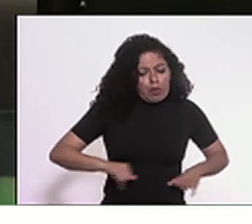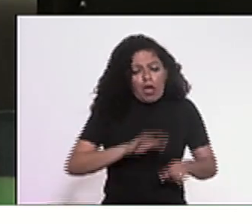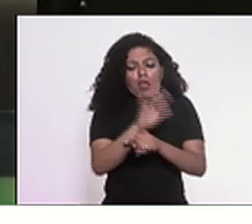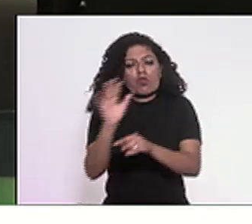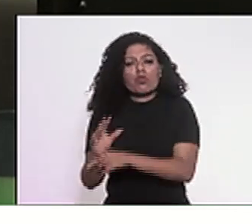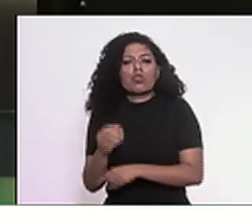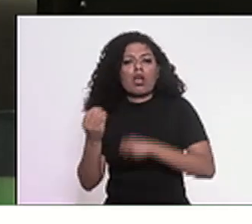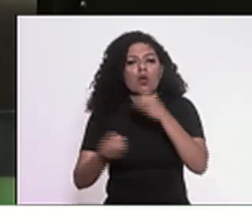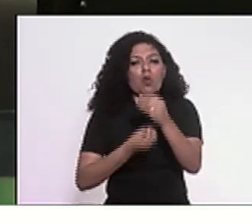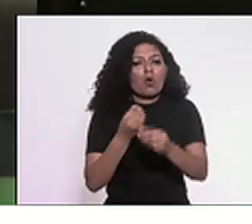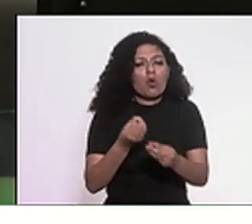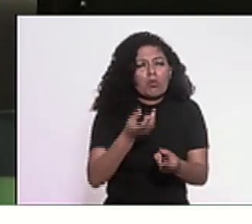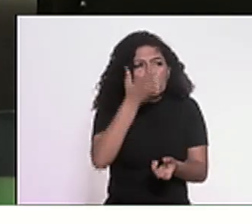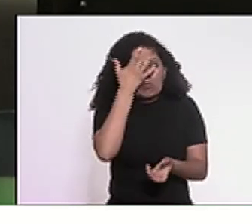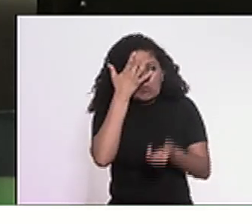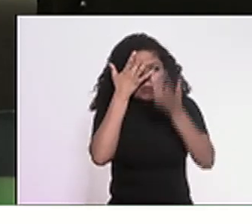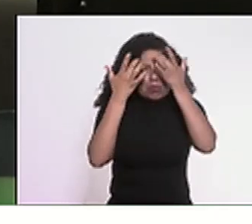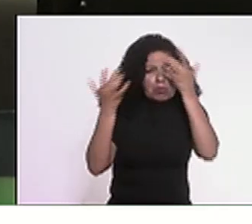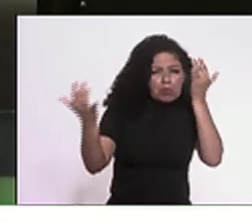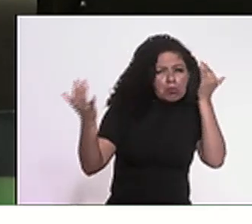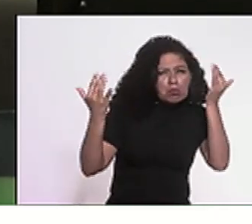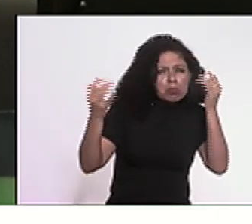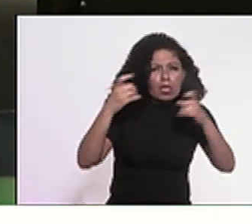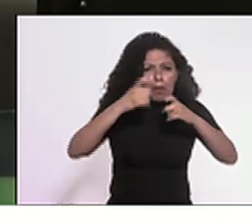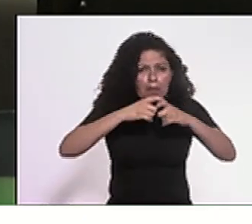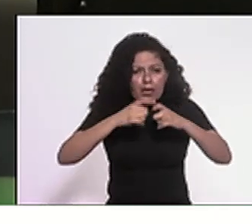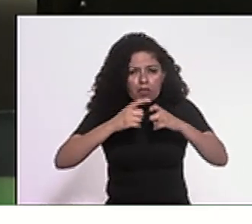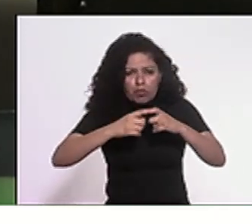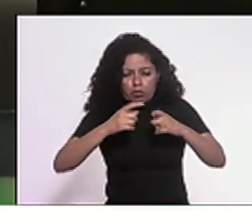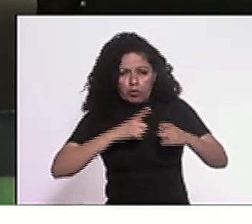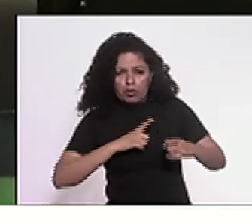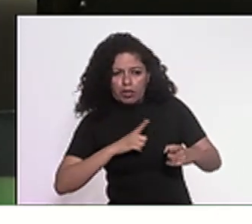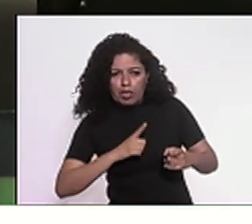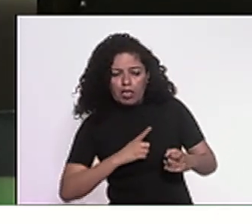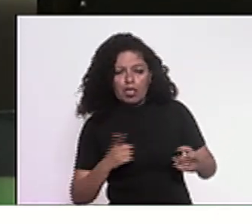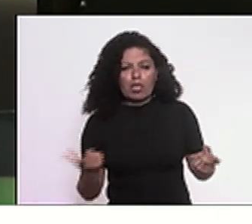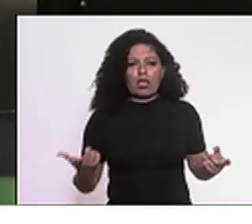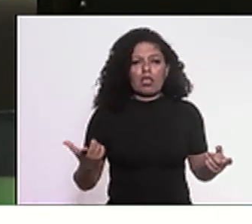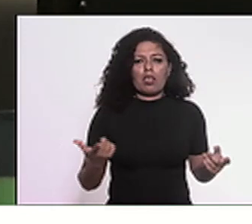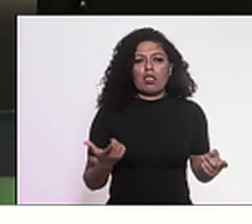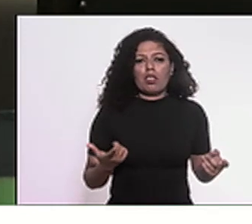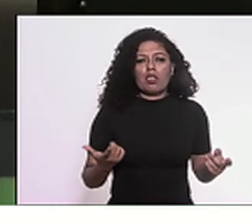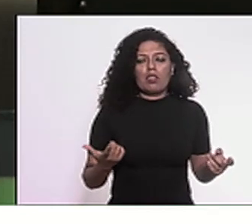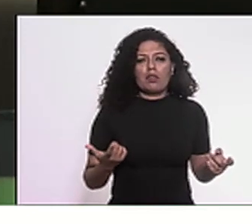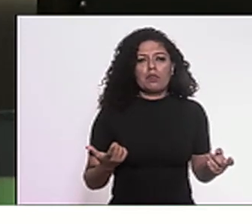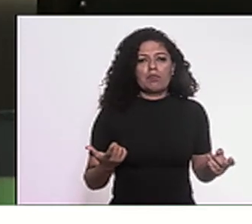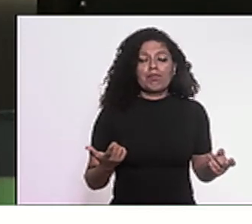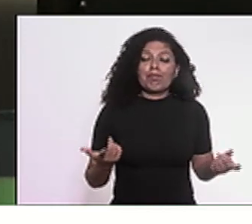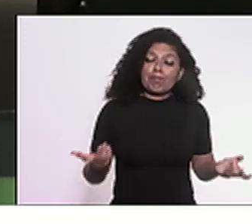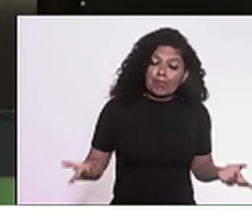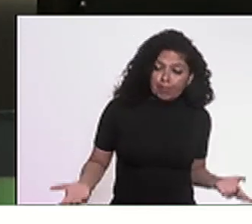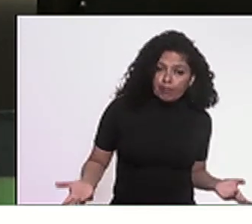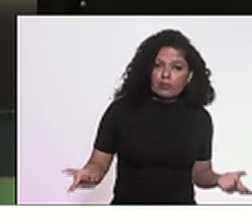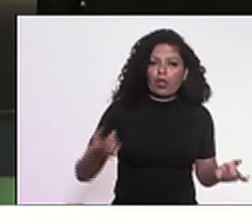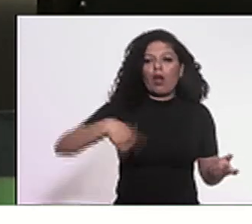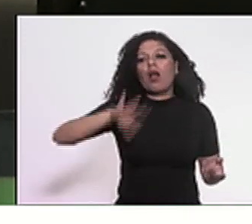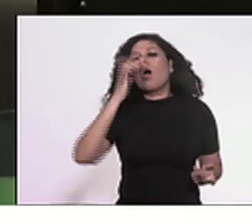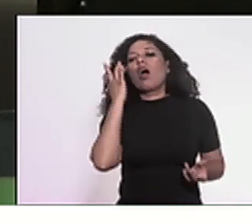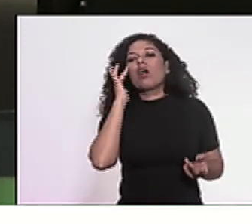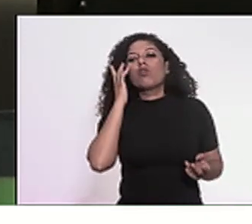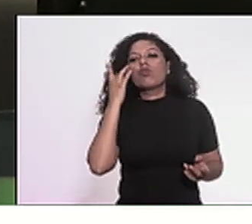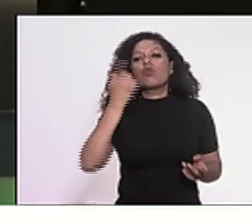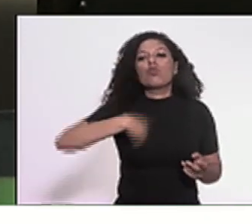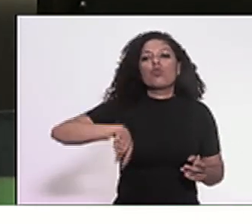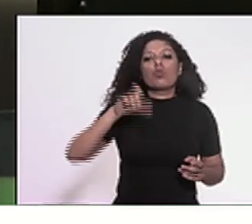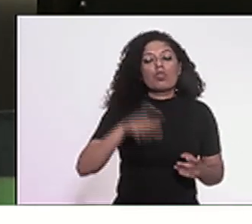enfim, algum tipo de assistência psicológica a essas mulheres que sofreram algum tipo de assédio. Enfim, eu acho que